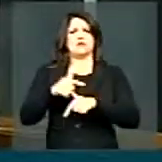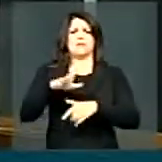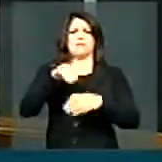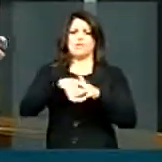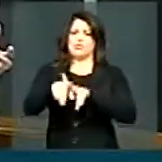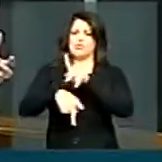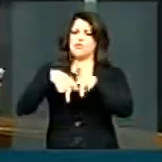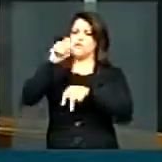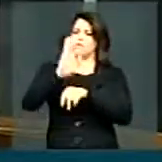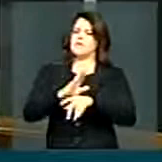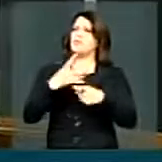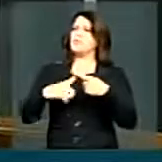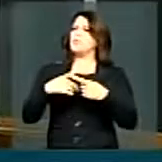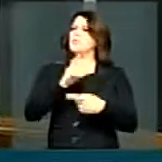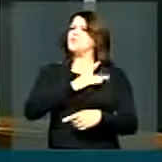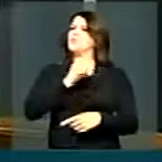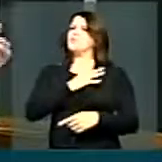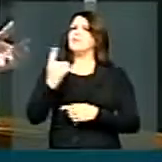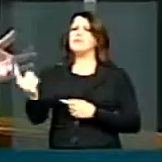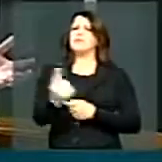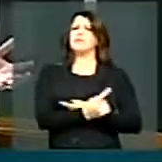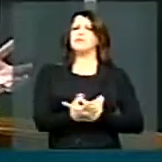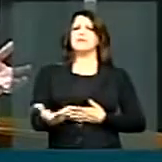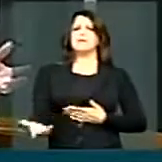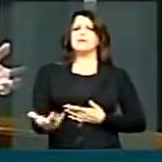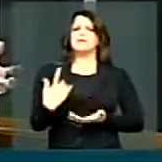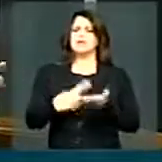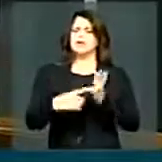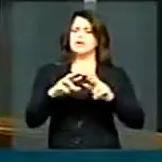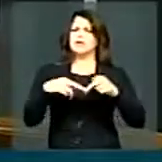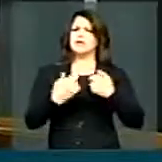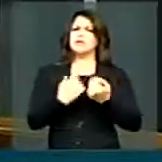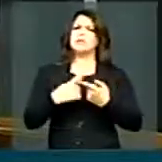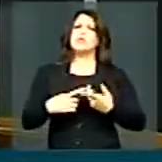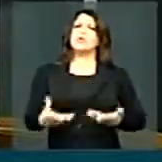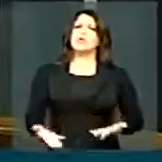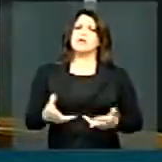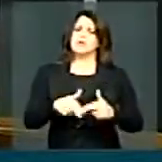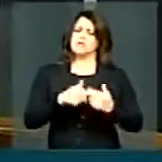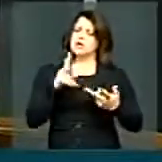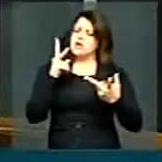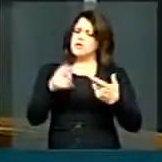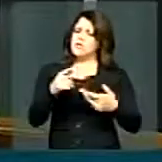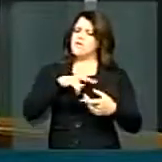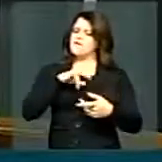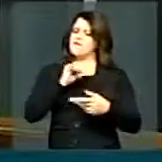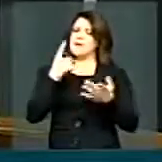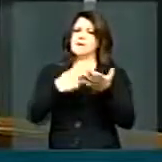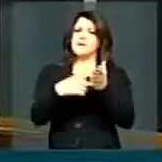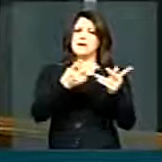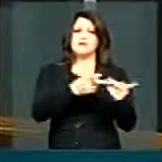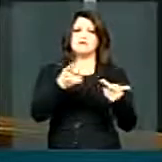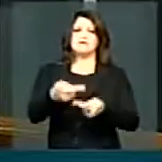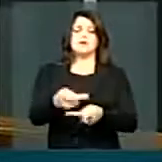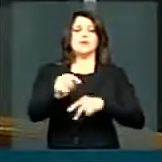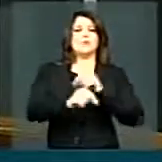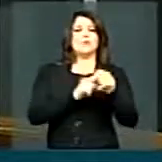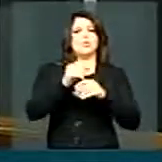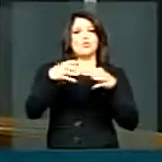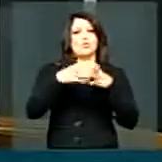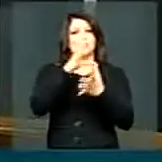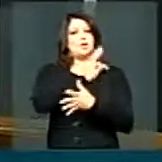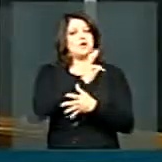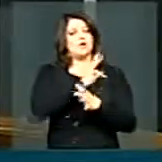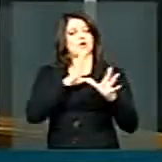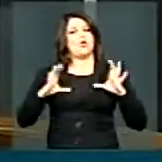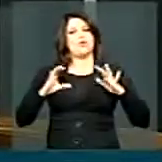Por que esse receio, esse medo de participar de uma audiência pública? Ao mesmo tempo, vamos marcar a visita técnica da Comissão